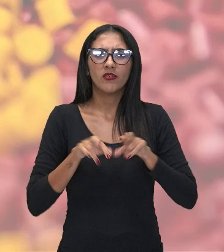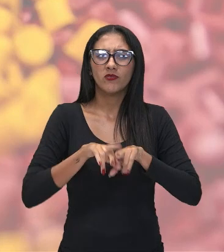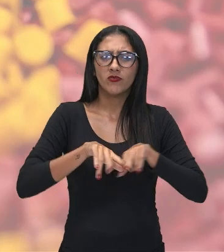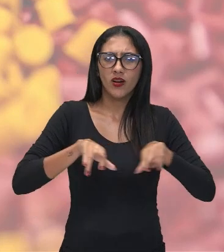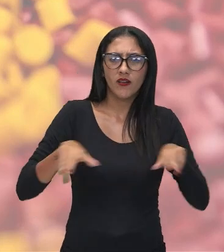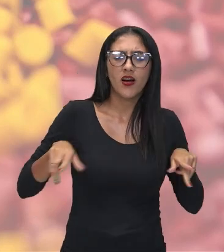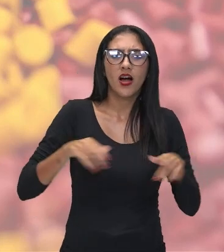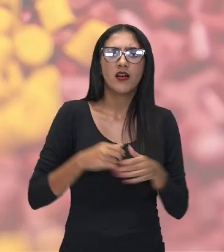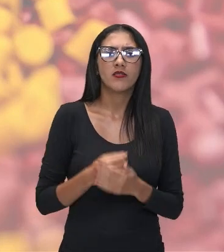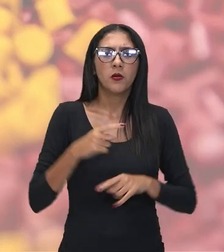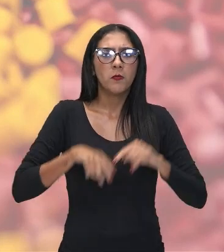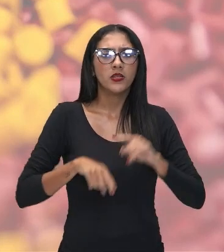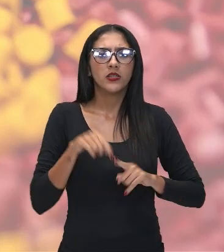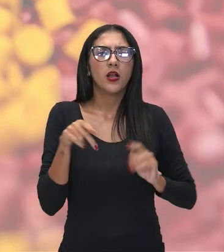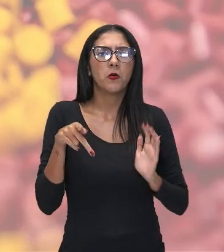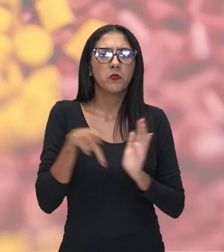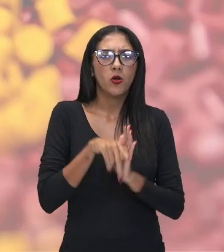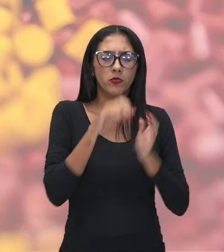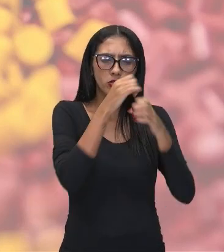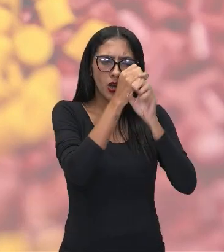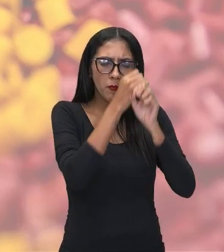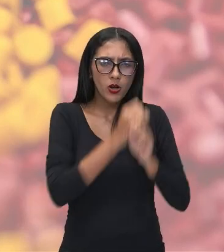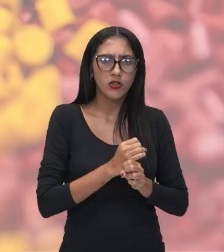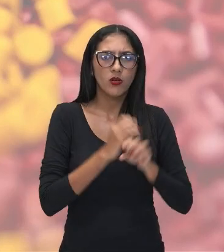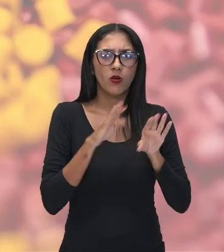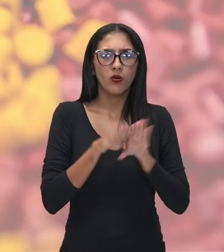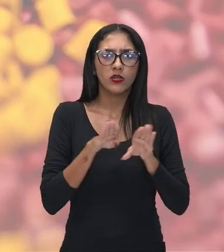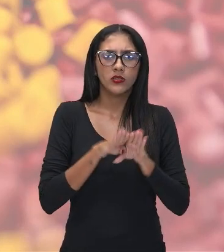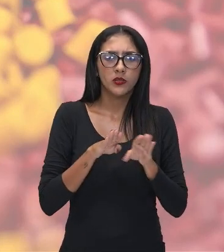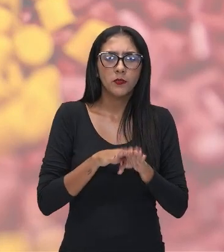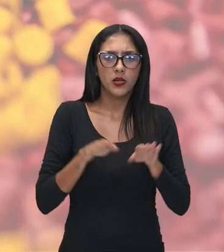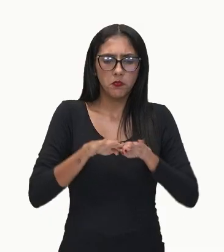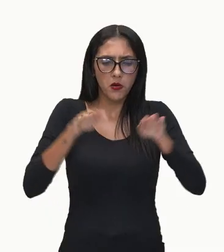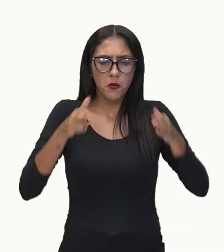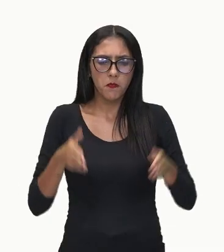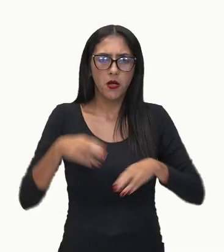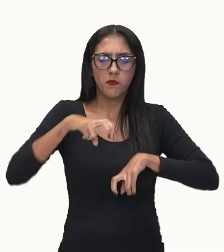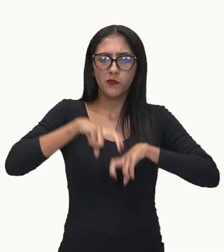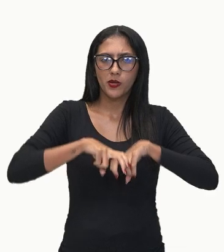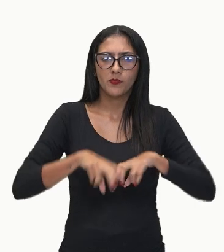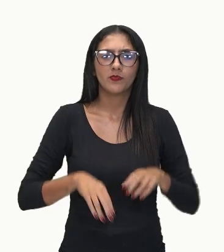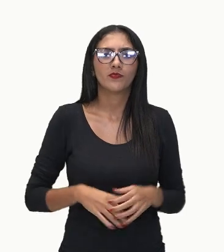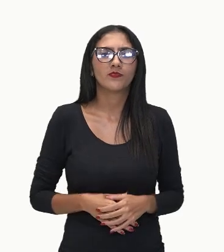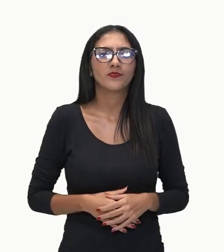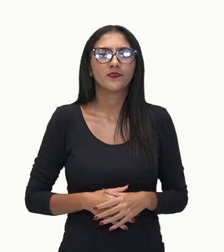equipamentos de laboratório, assentos plásticos.